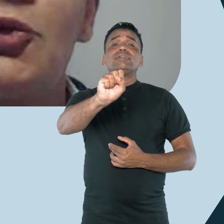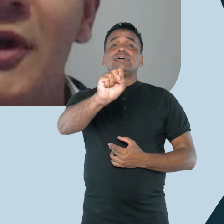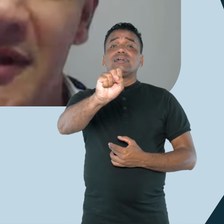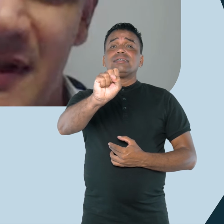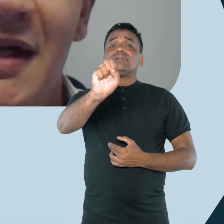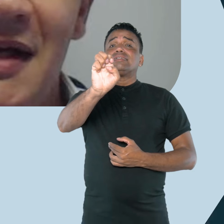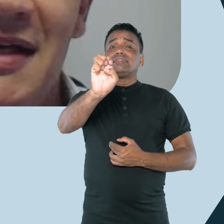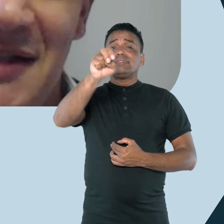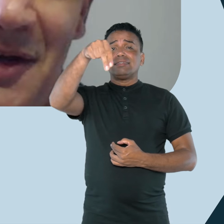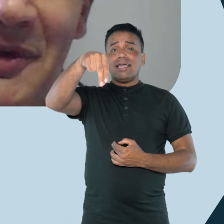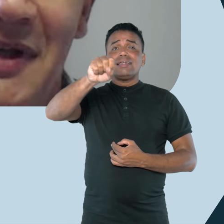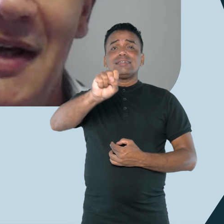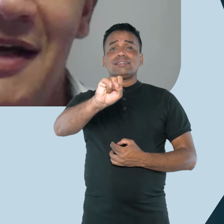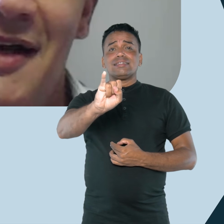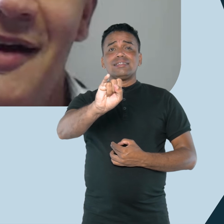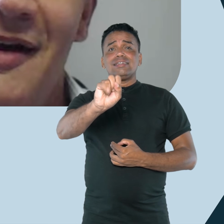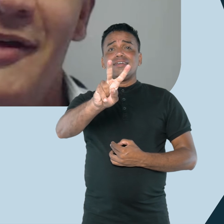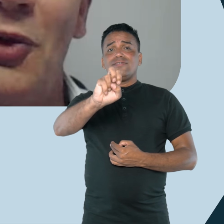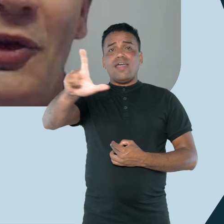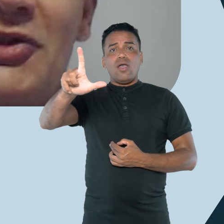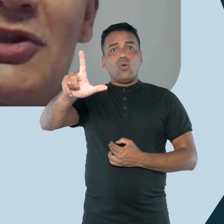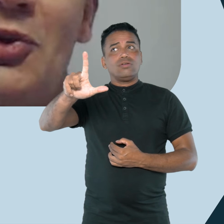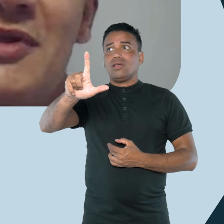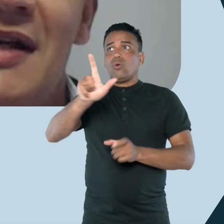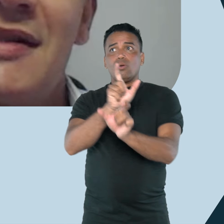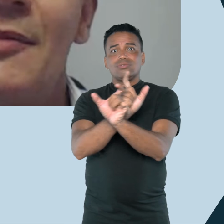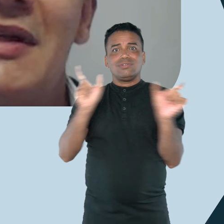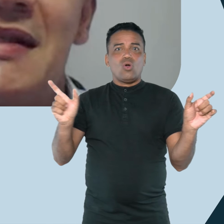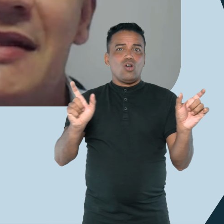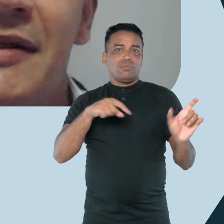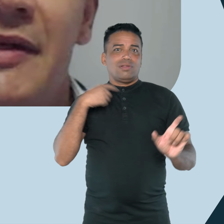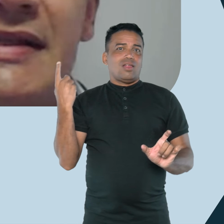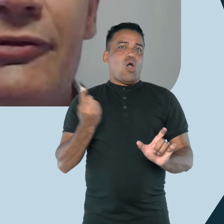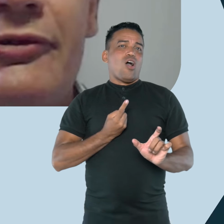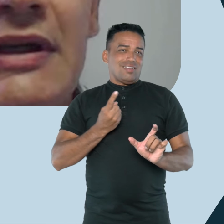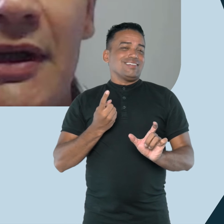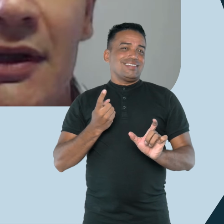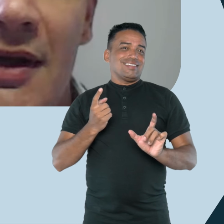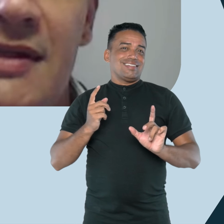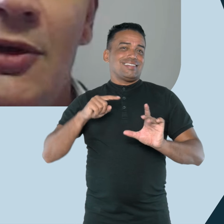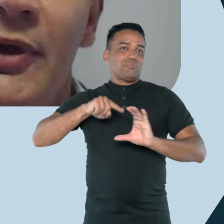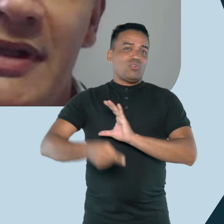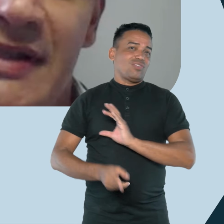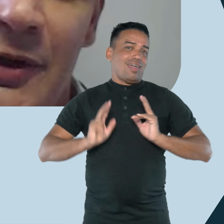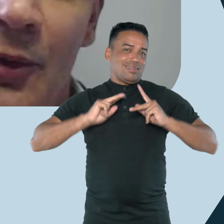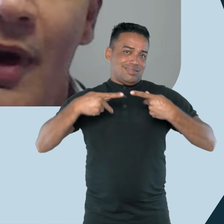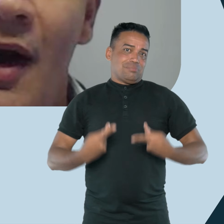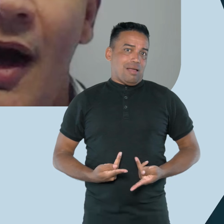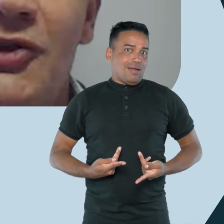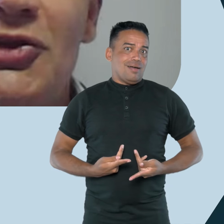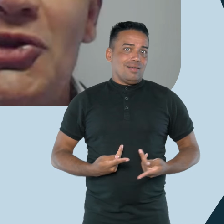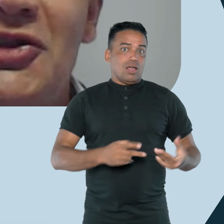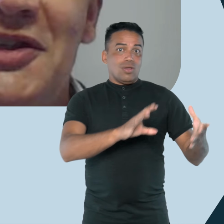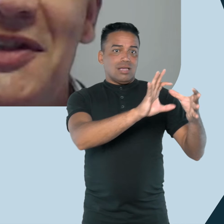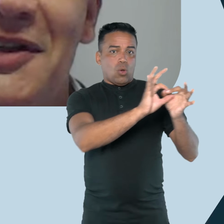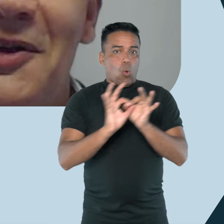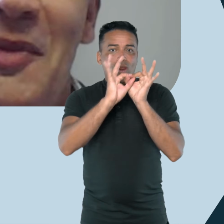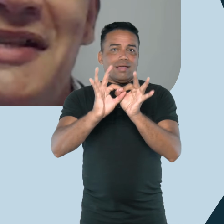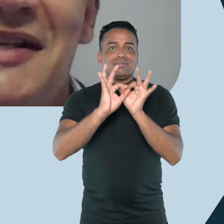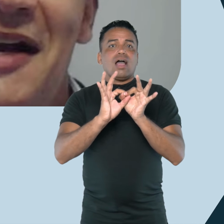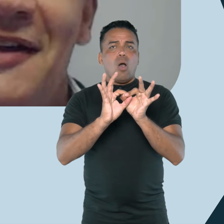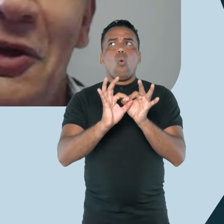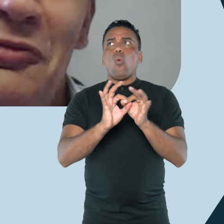nossa natureza, sabe? E quando a gente consegue estabelecer esse feeling, essa conexão, a